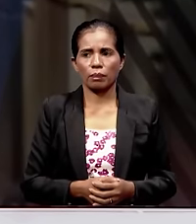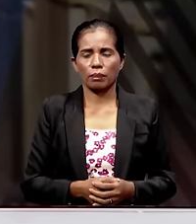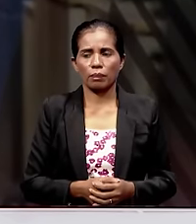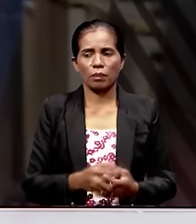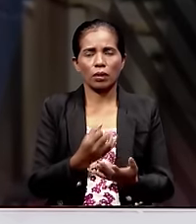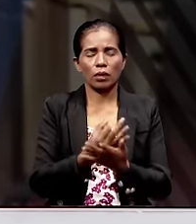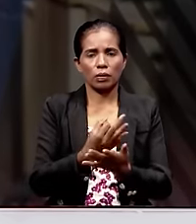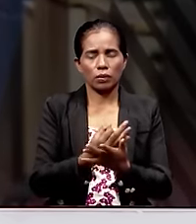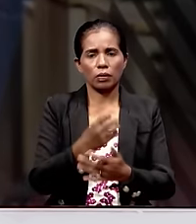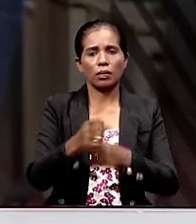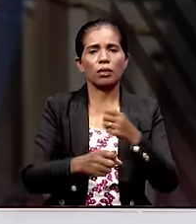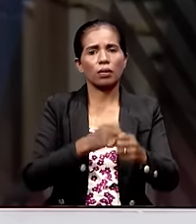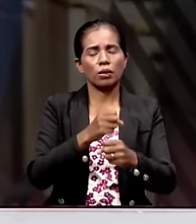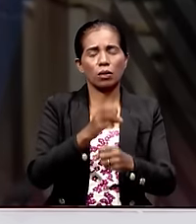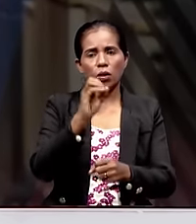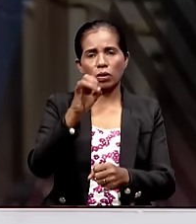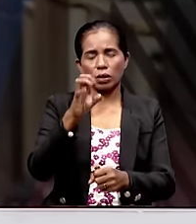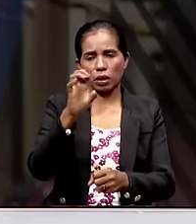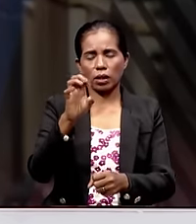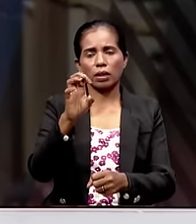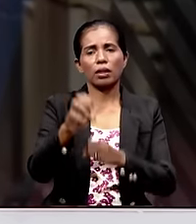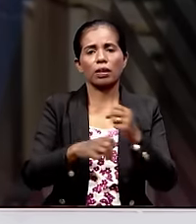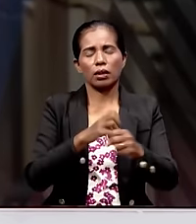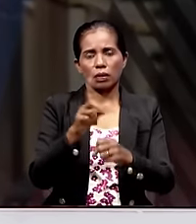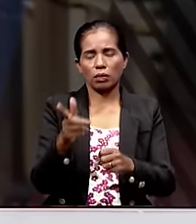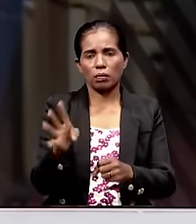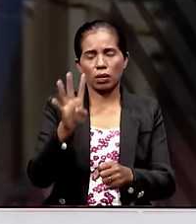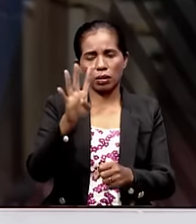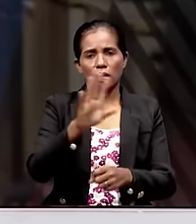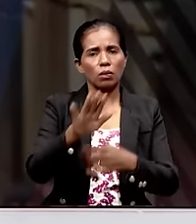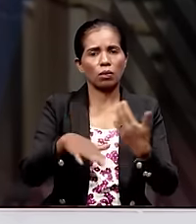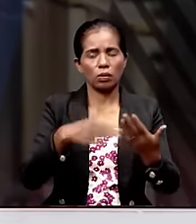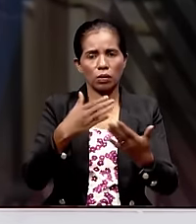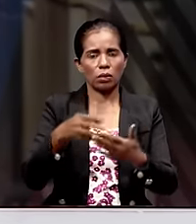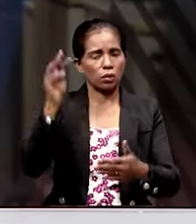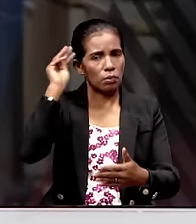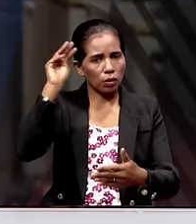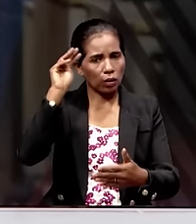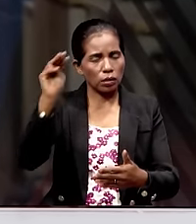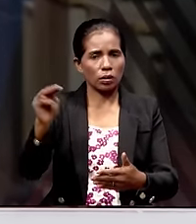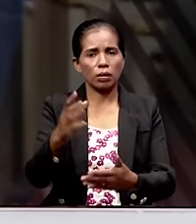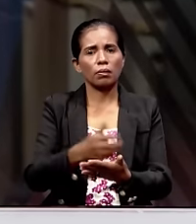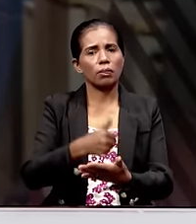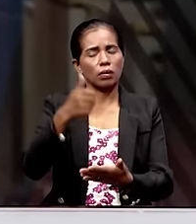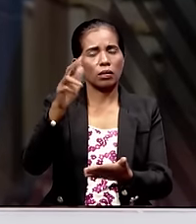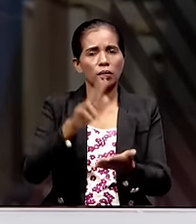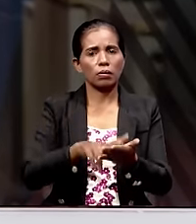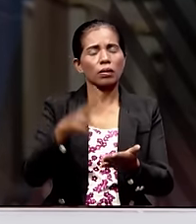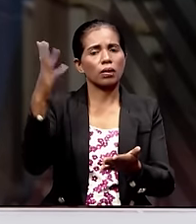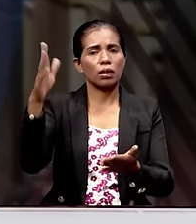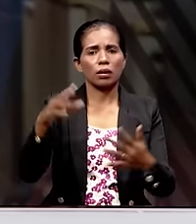Orçamento Geral do Estado tem na Rio Rural Senado, ba órgão soberano rua, no mos maioria cada ministério passa ona e especialidade.